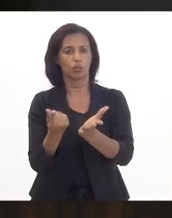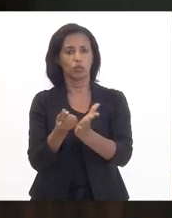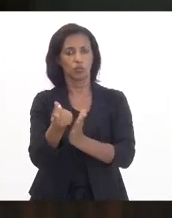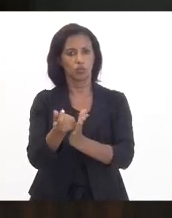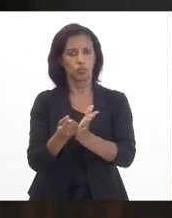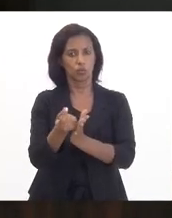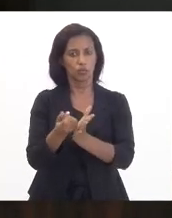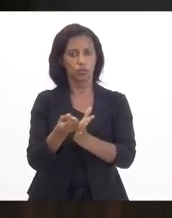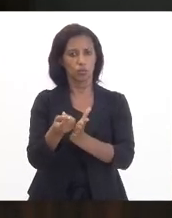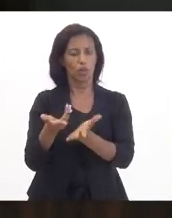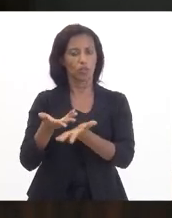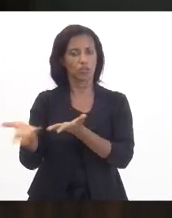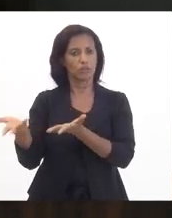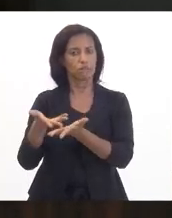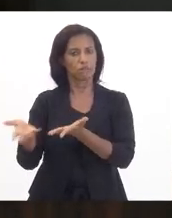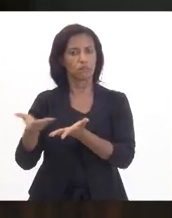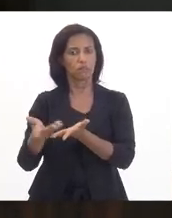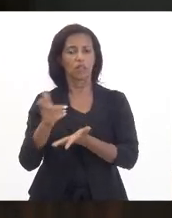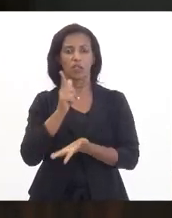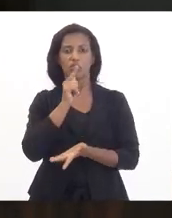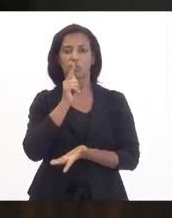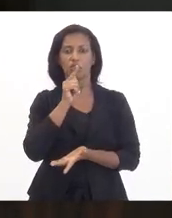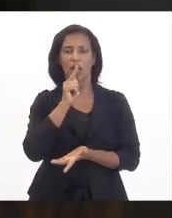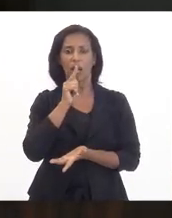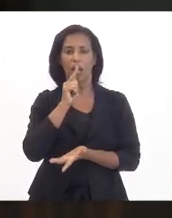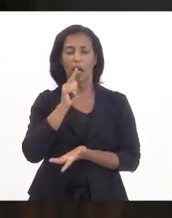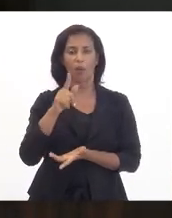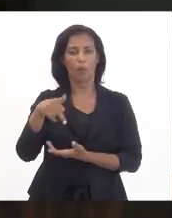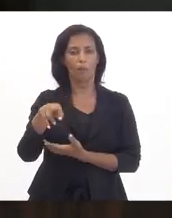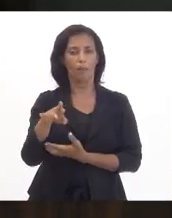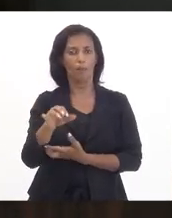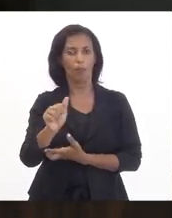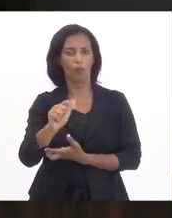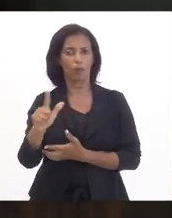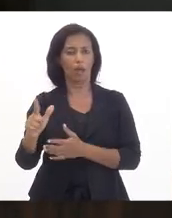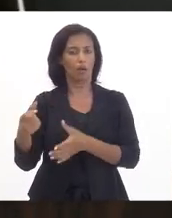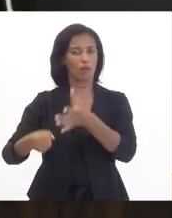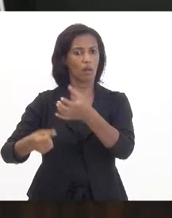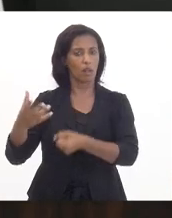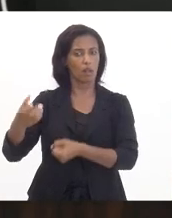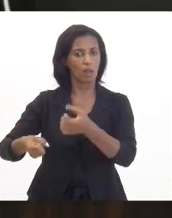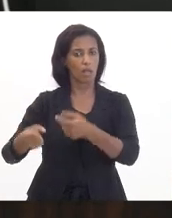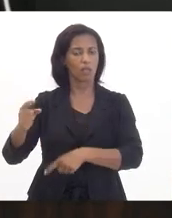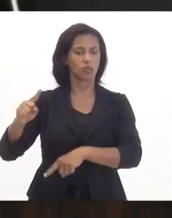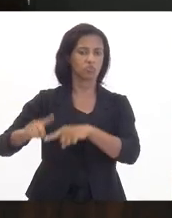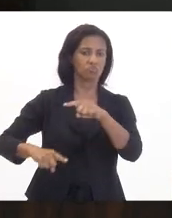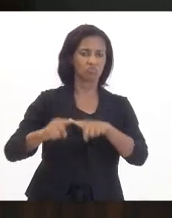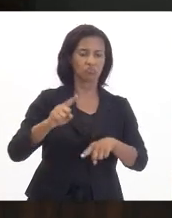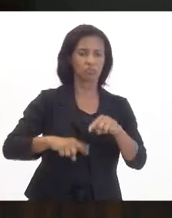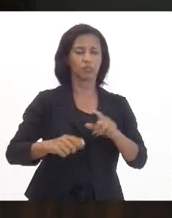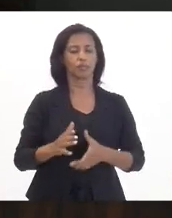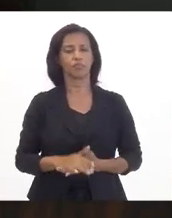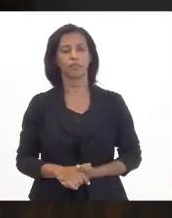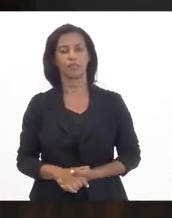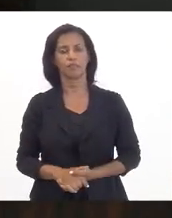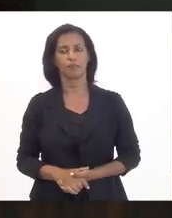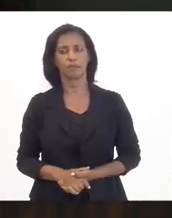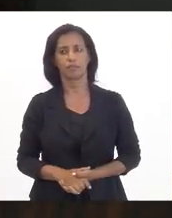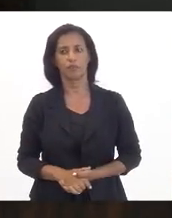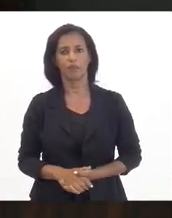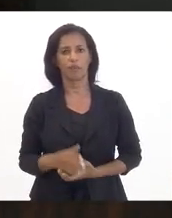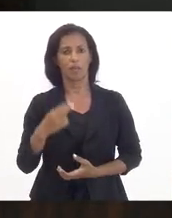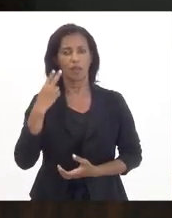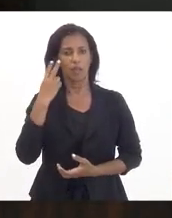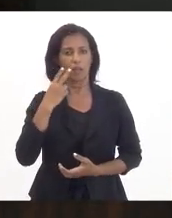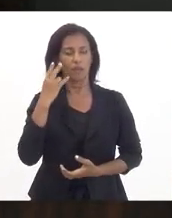nas operações de saída interna de água mineral, água potável envasada, leite, laticínios e correlatos,